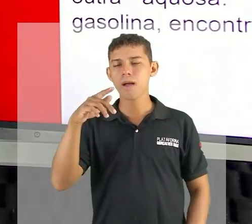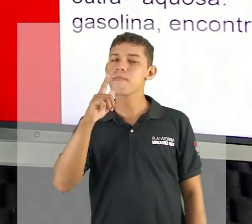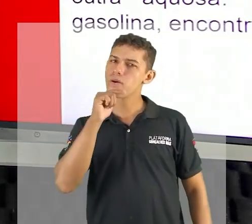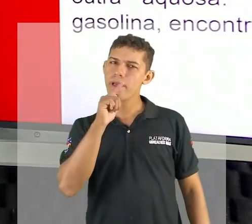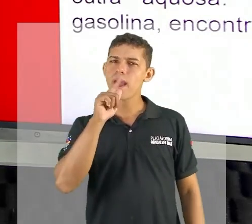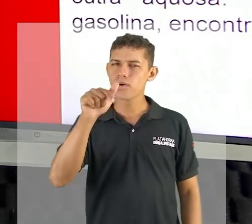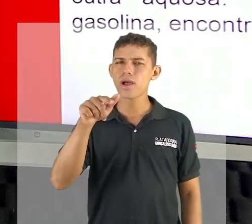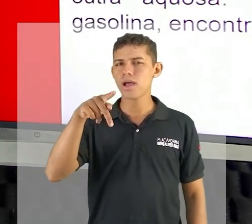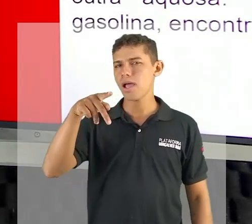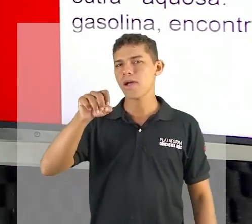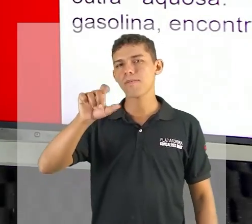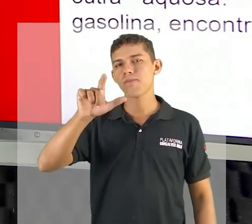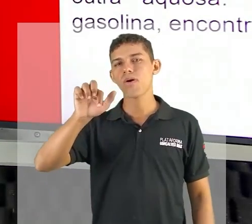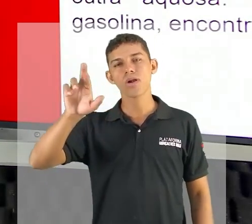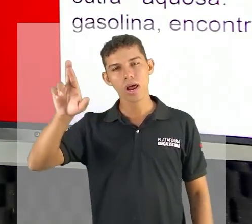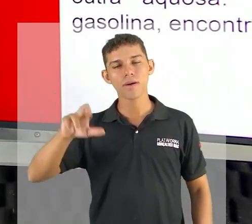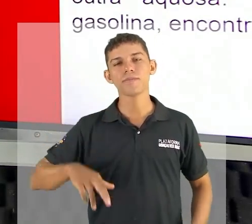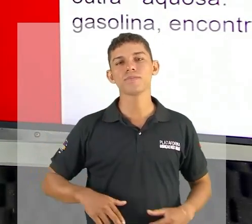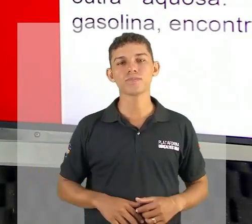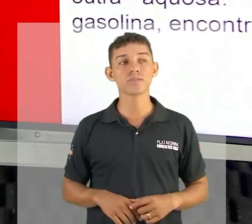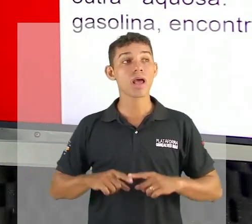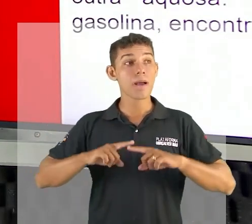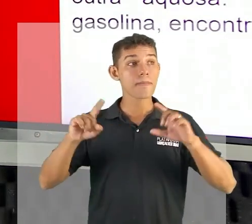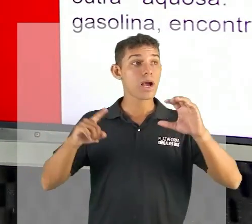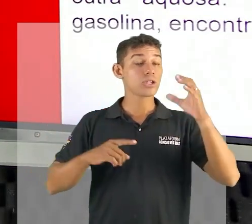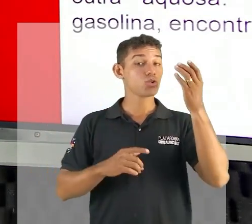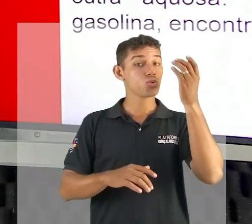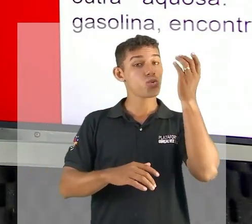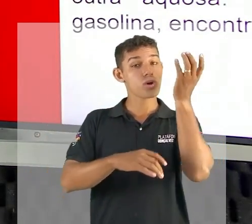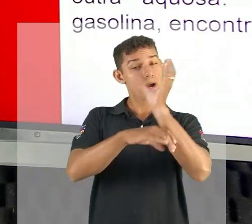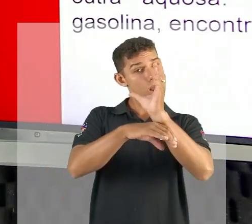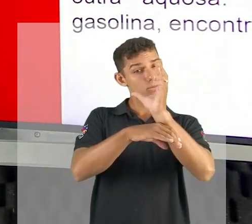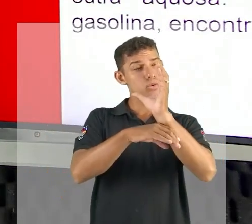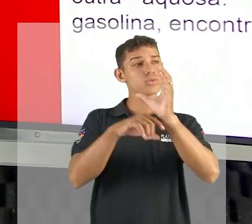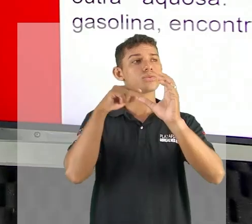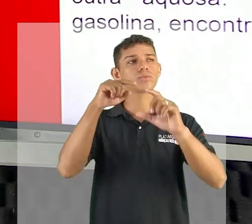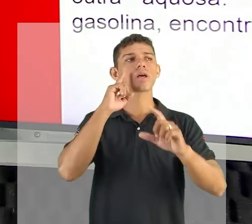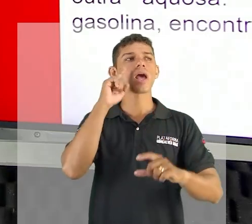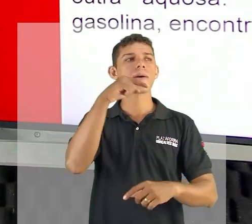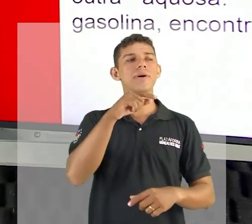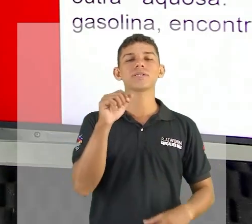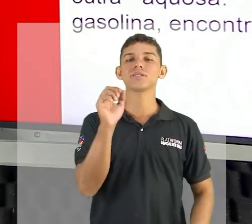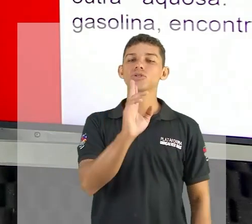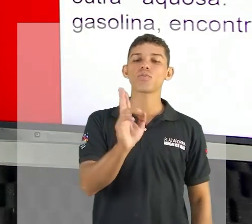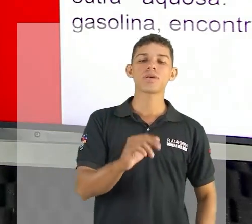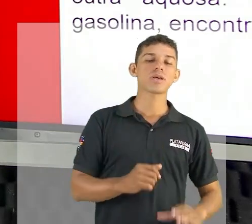né? Já aqui o carbono é a parte apolar da estrutura.